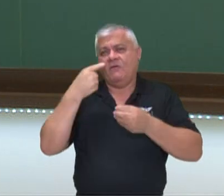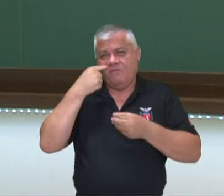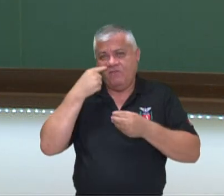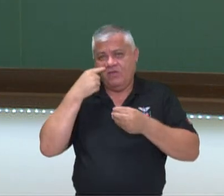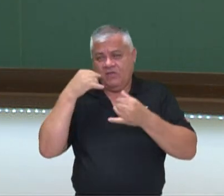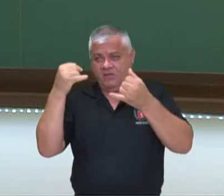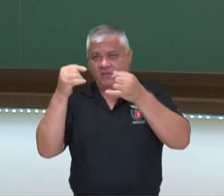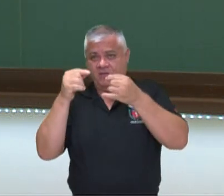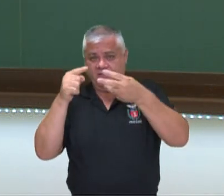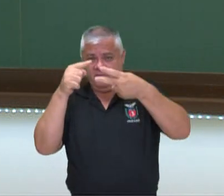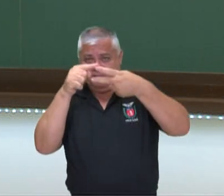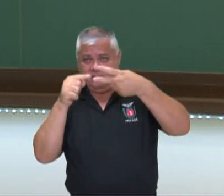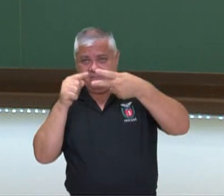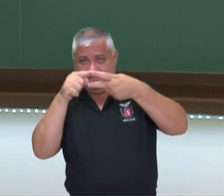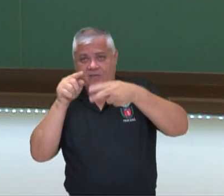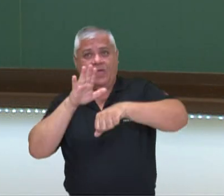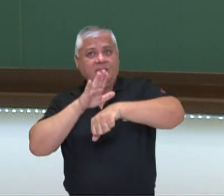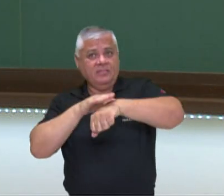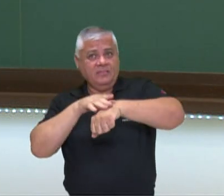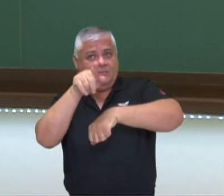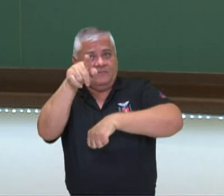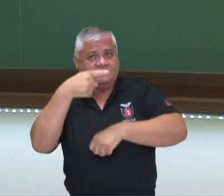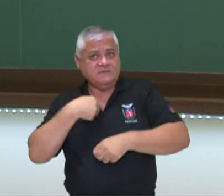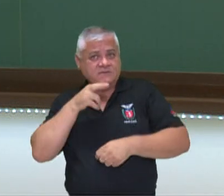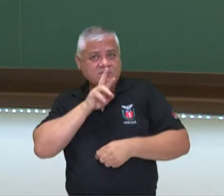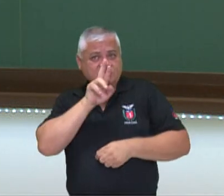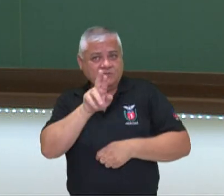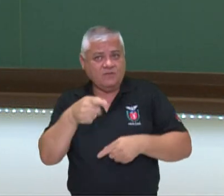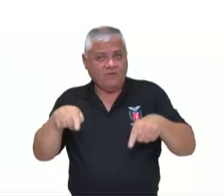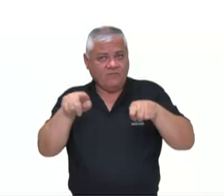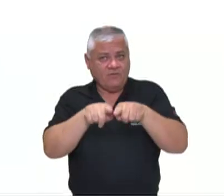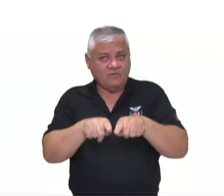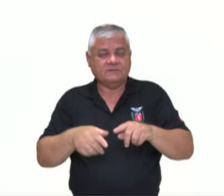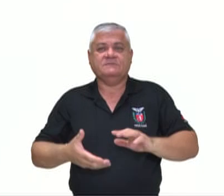and on Thursday. Vou dar um tempinho para vocês responderem, a gente já volta.